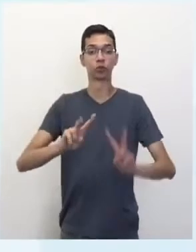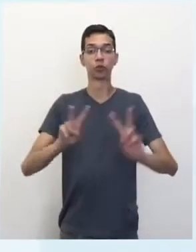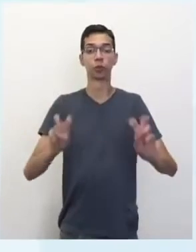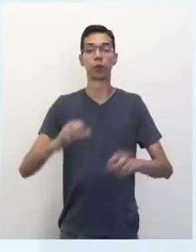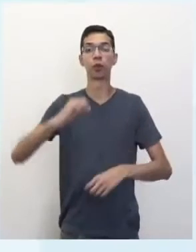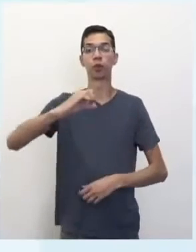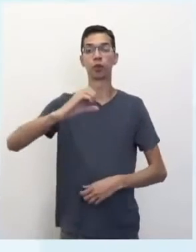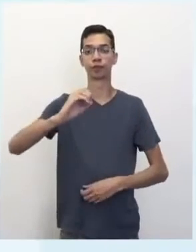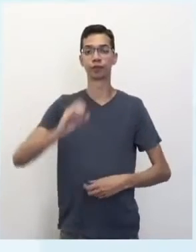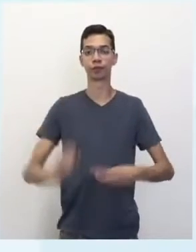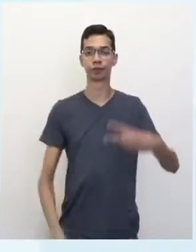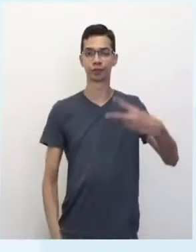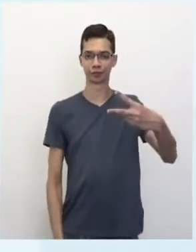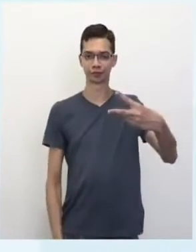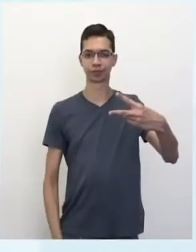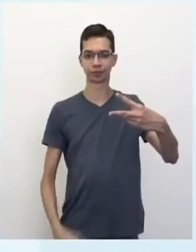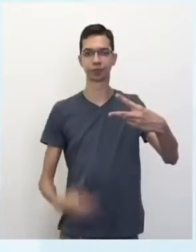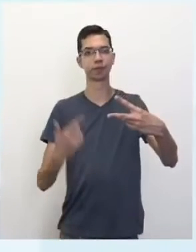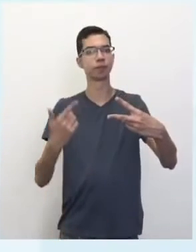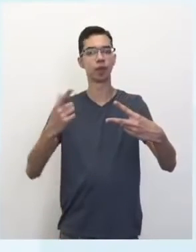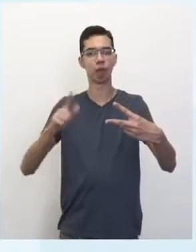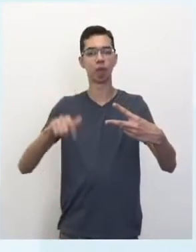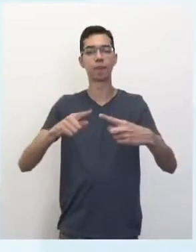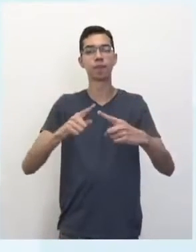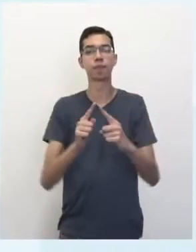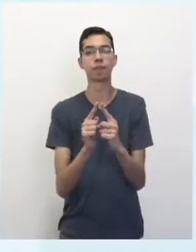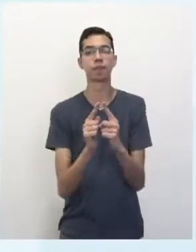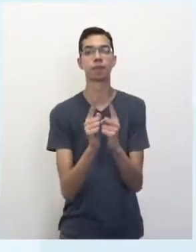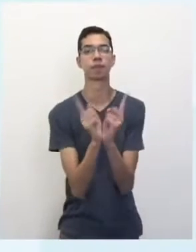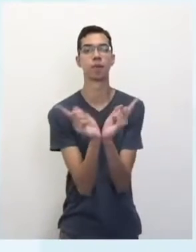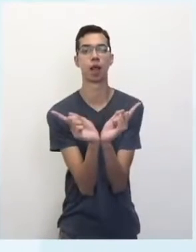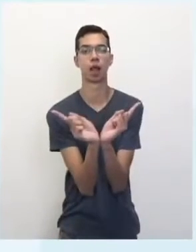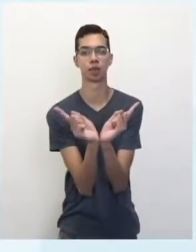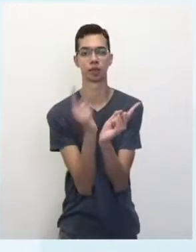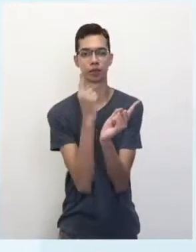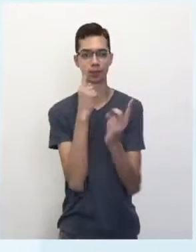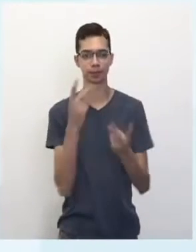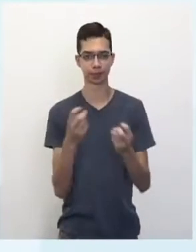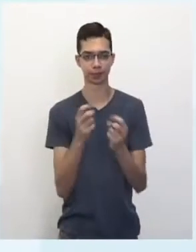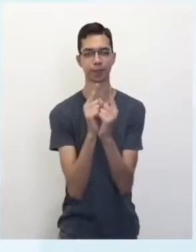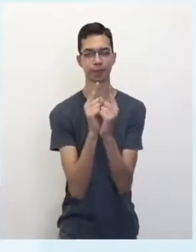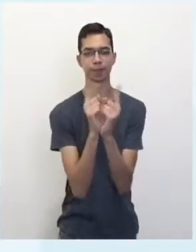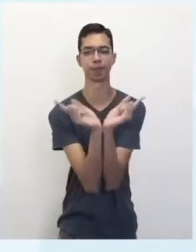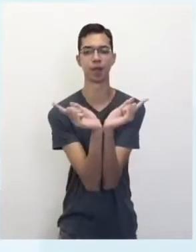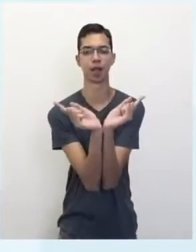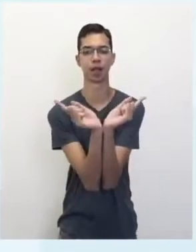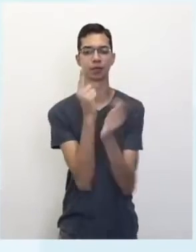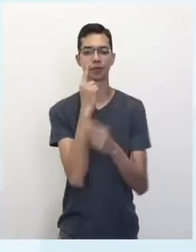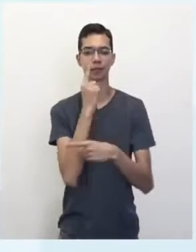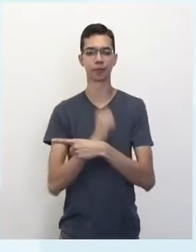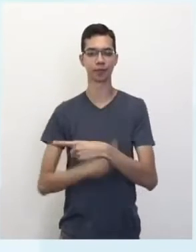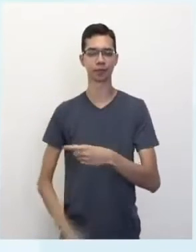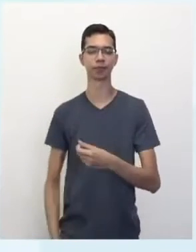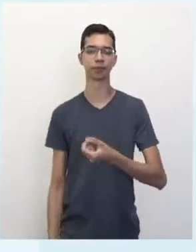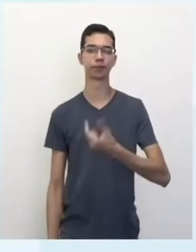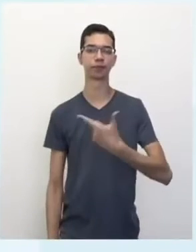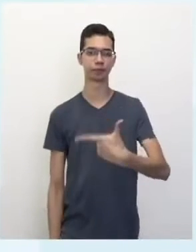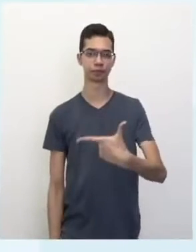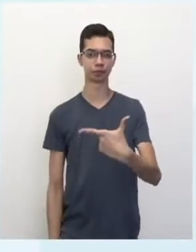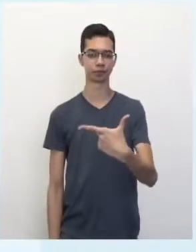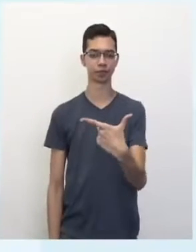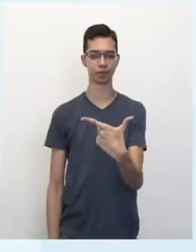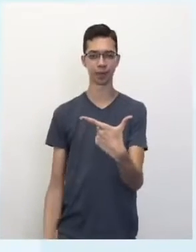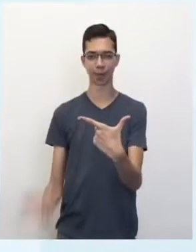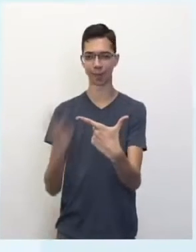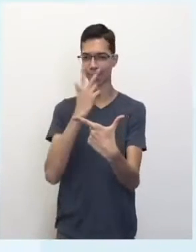Ele ultrapassa esse ângulo aqui e ele forma ali mais de 90 graus e menos que 180. Beleza?